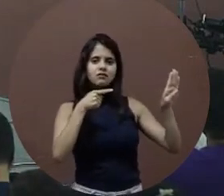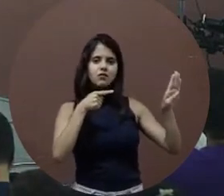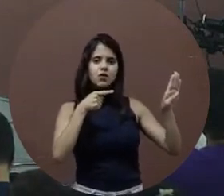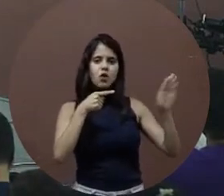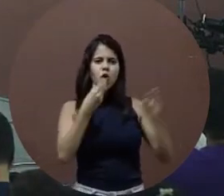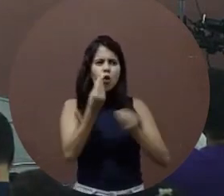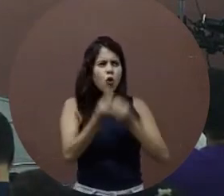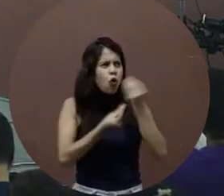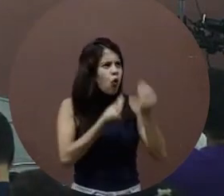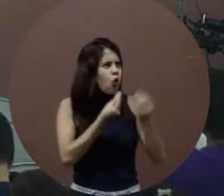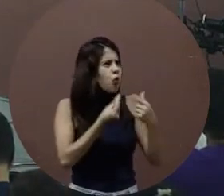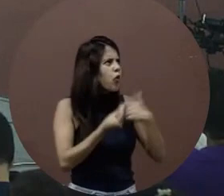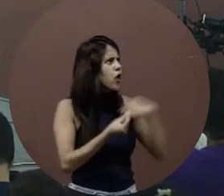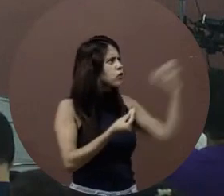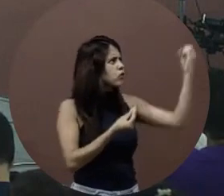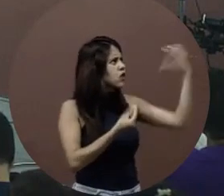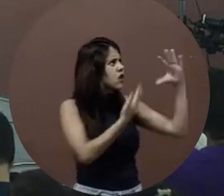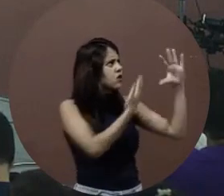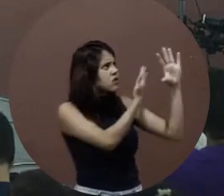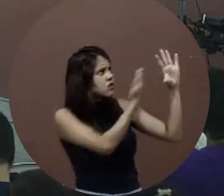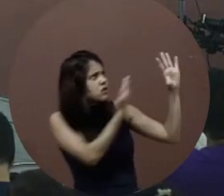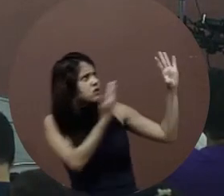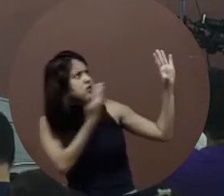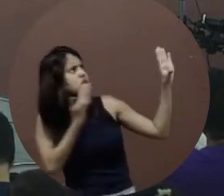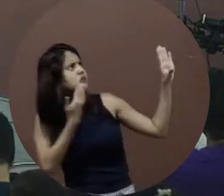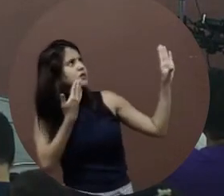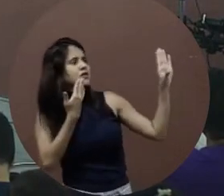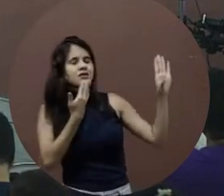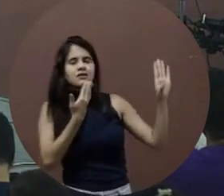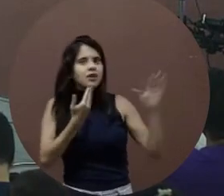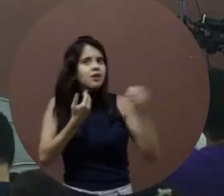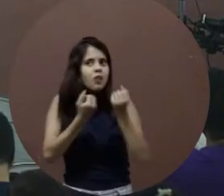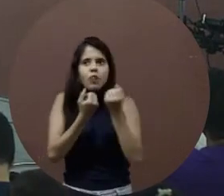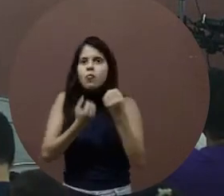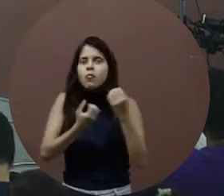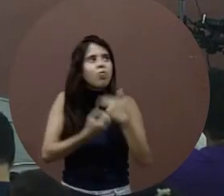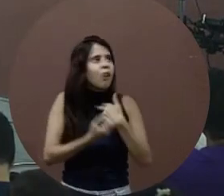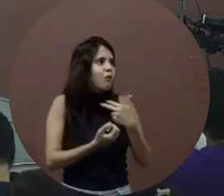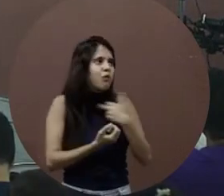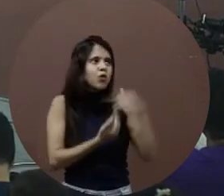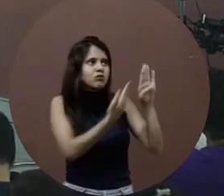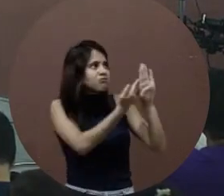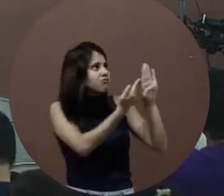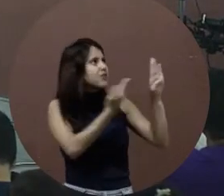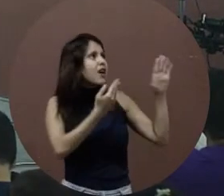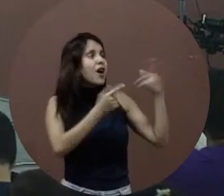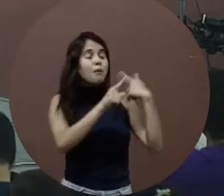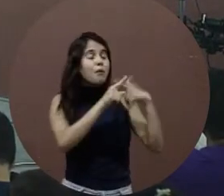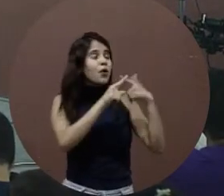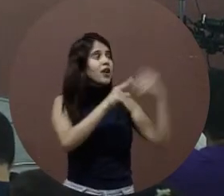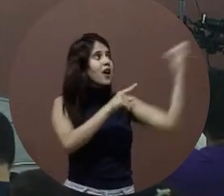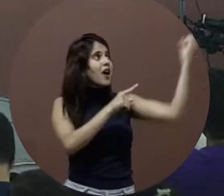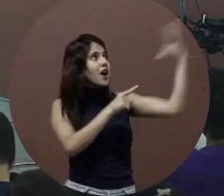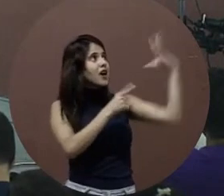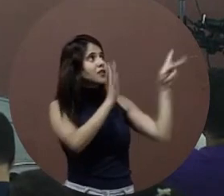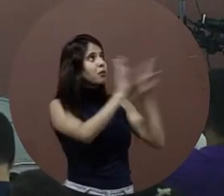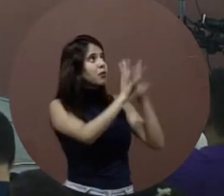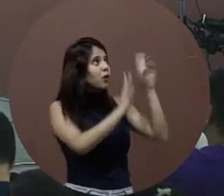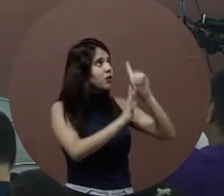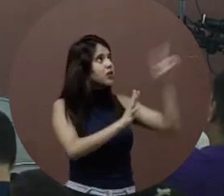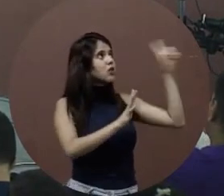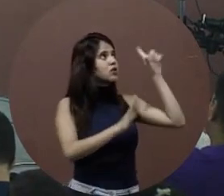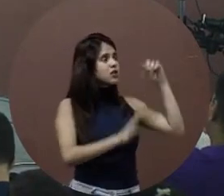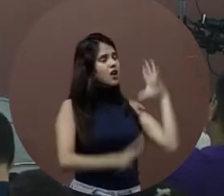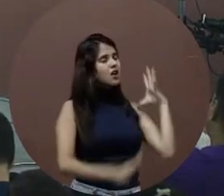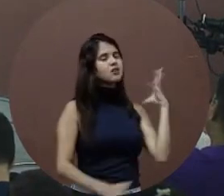é que eu posso ficar afastado da graça? Não, a graça, não posso, porque a graça é o que me salva. Mas ele está dizendo, cuidado para que